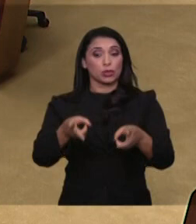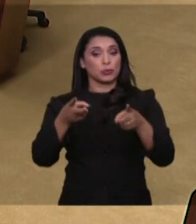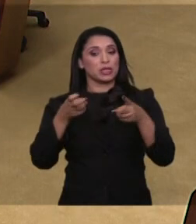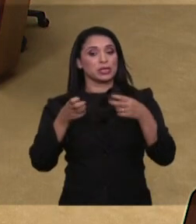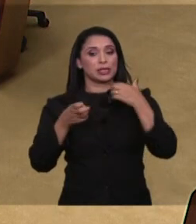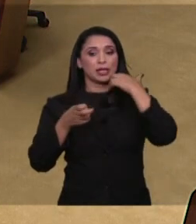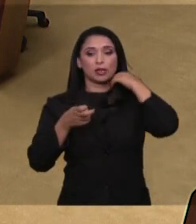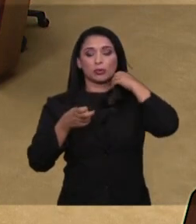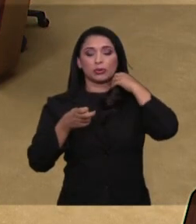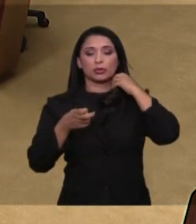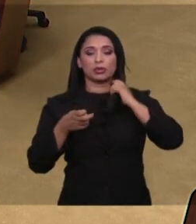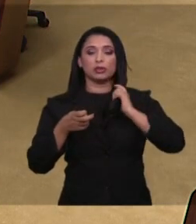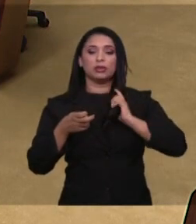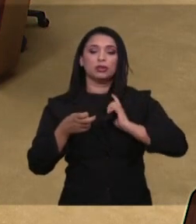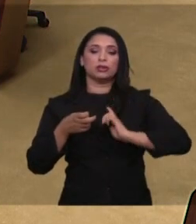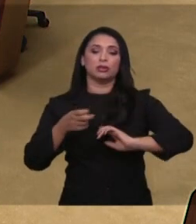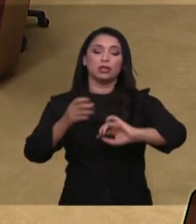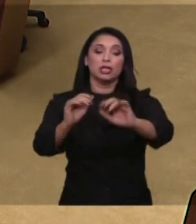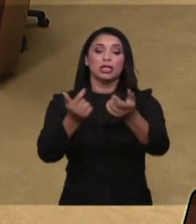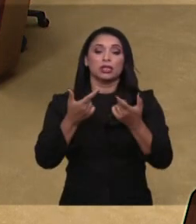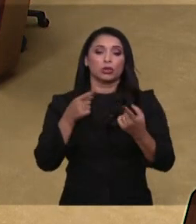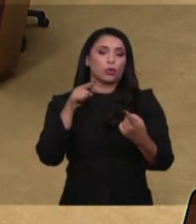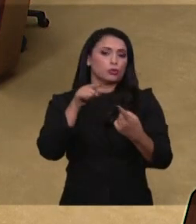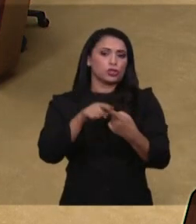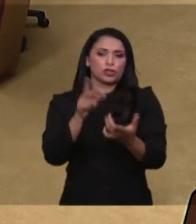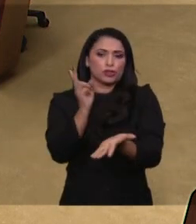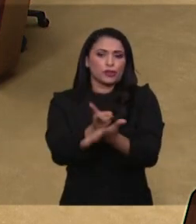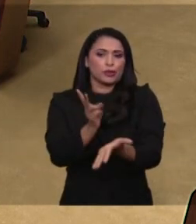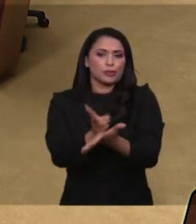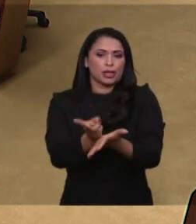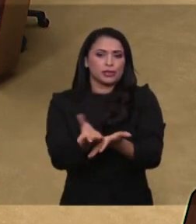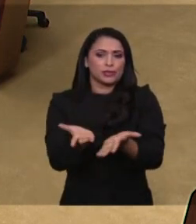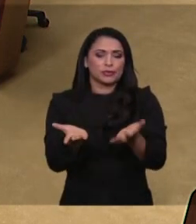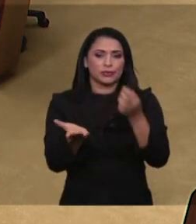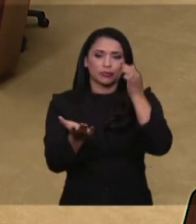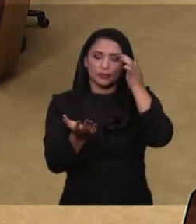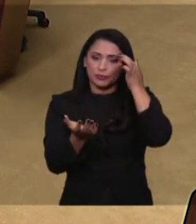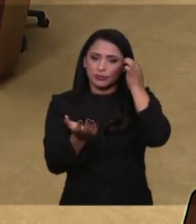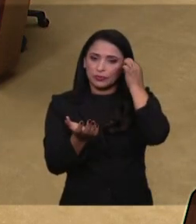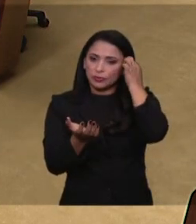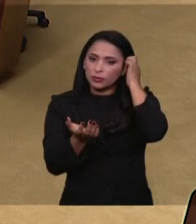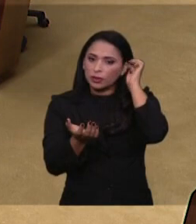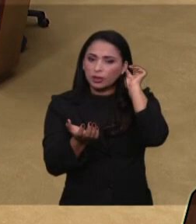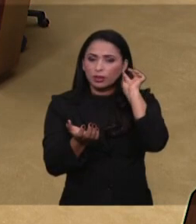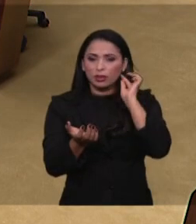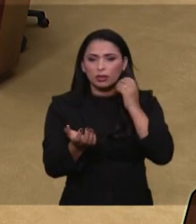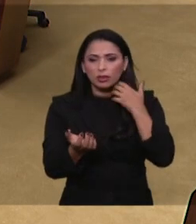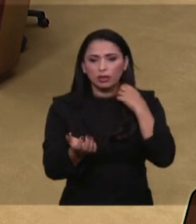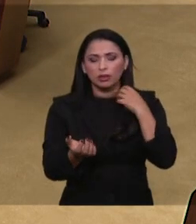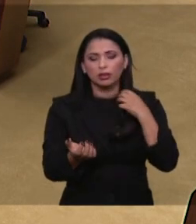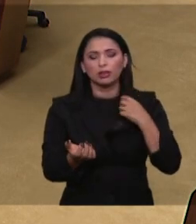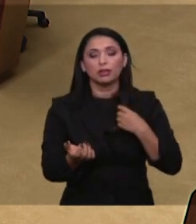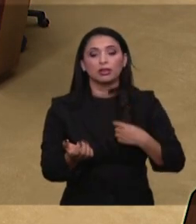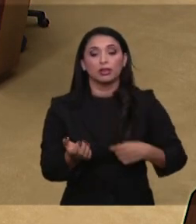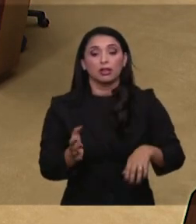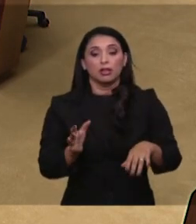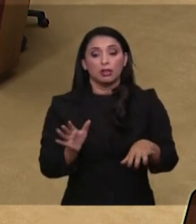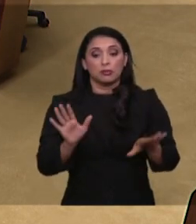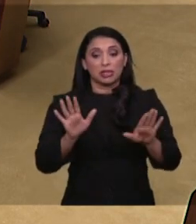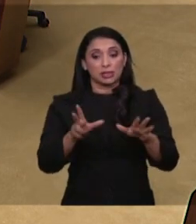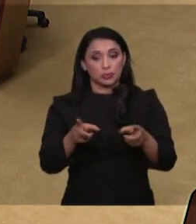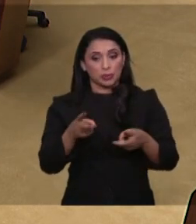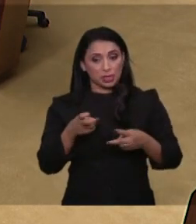pelo menos, do que se tem aqui, a intenção era mesmo. Então, Mas se transformou, é por isso que este é um caso